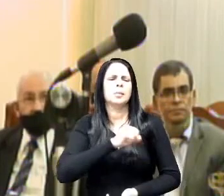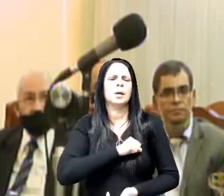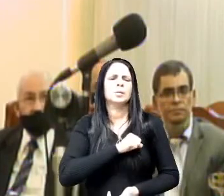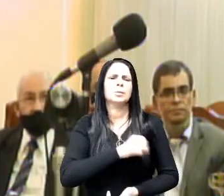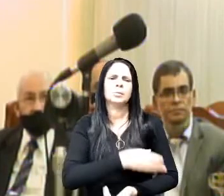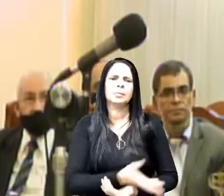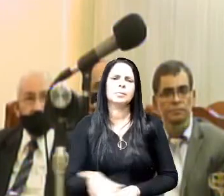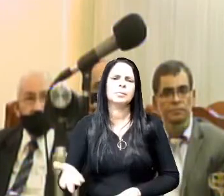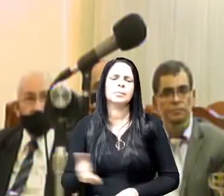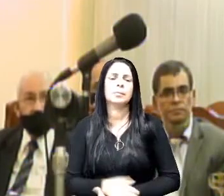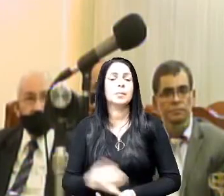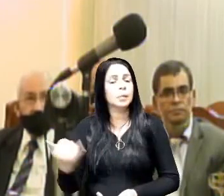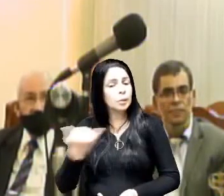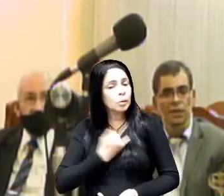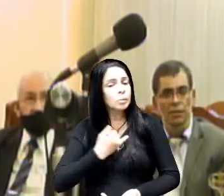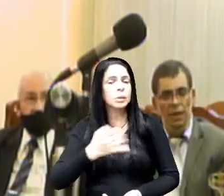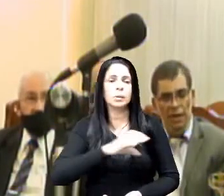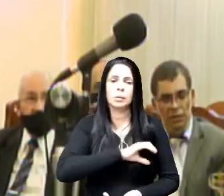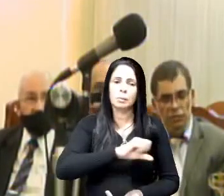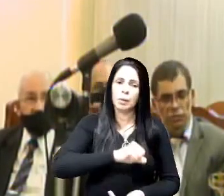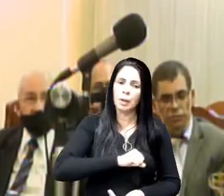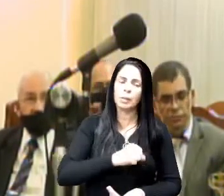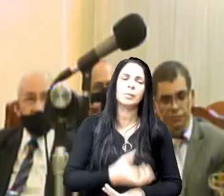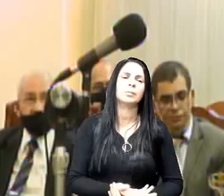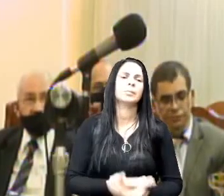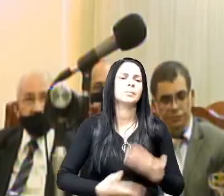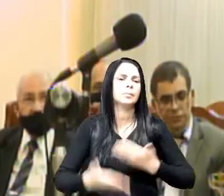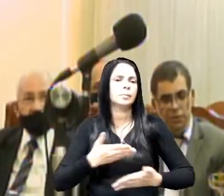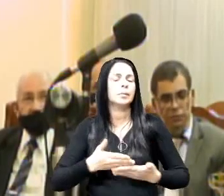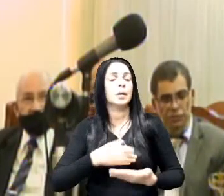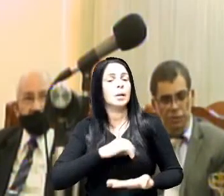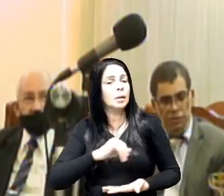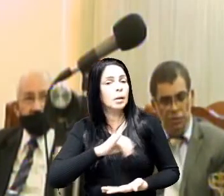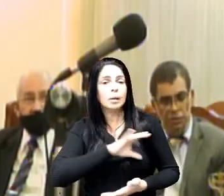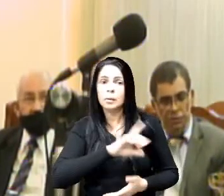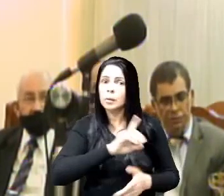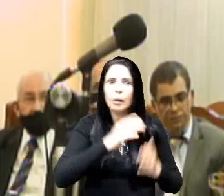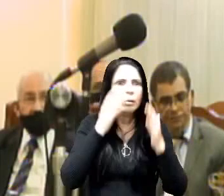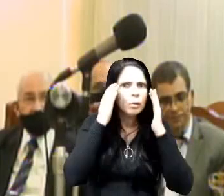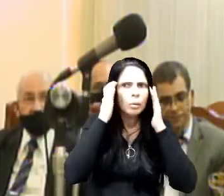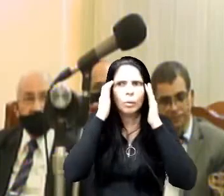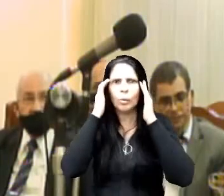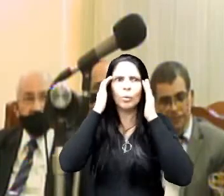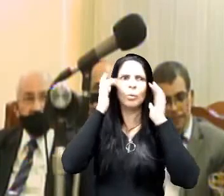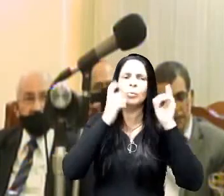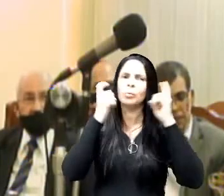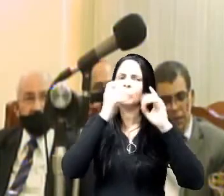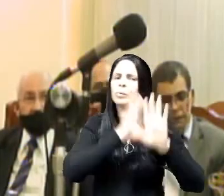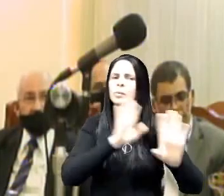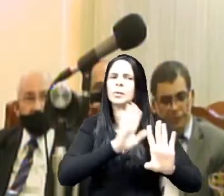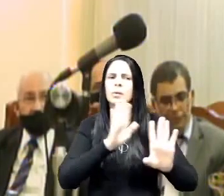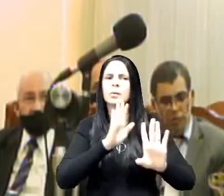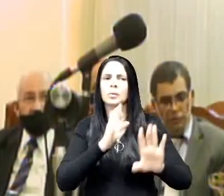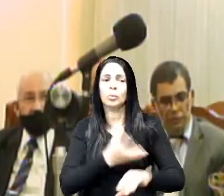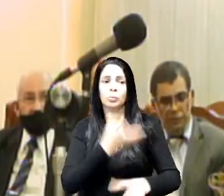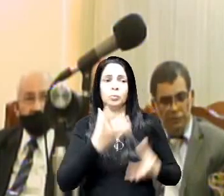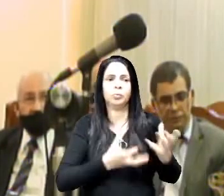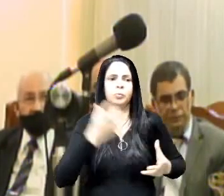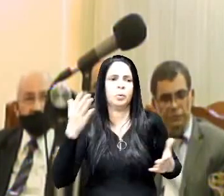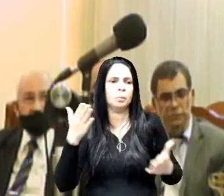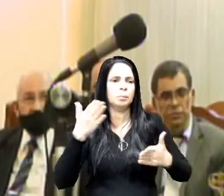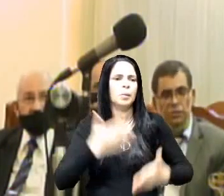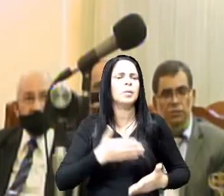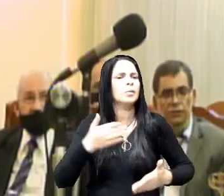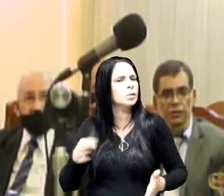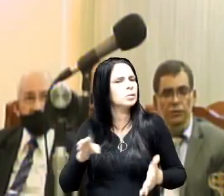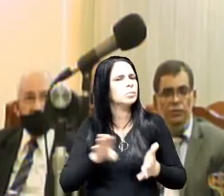amados, diga comigo, amados, não estranheis a ardente prova que vem